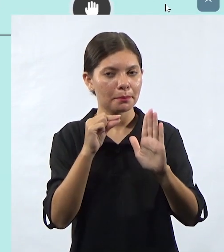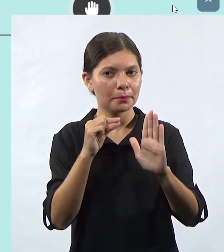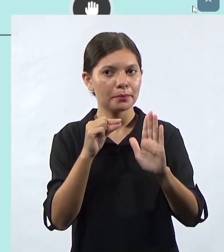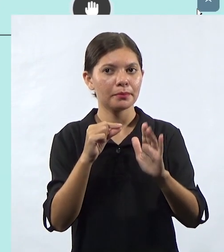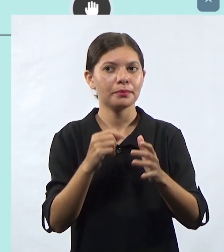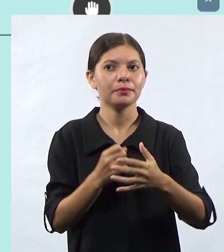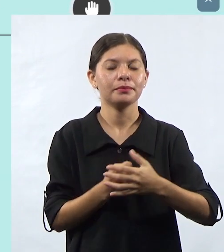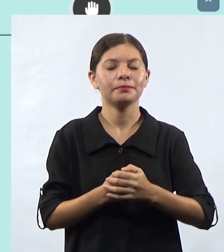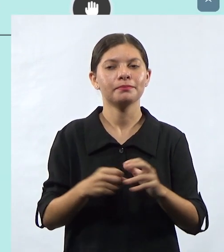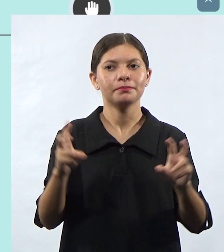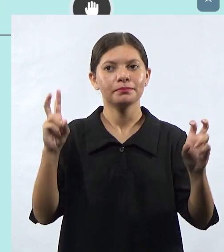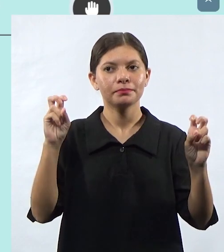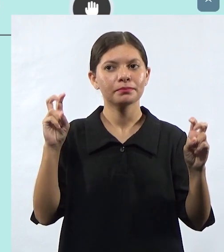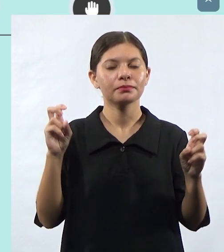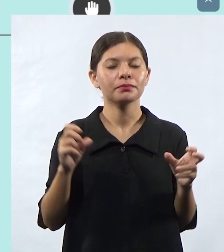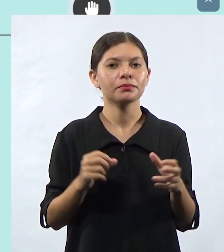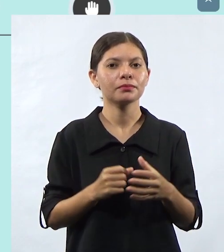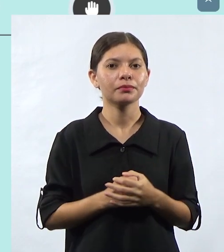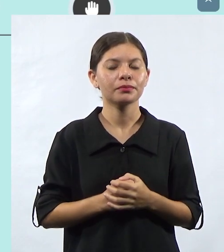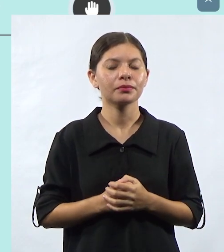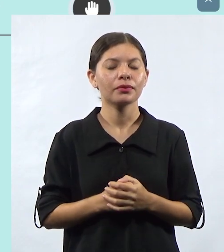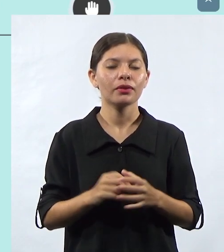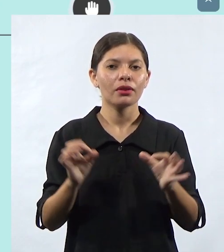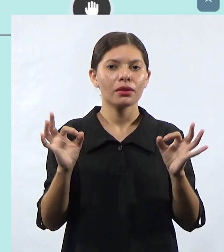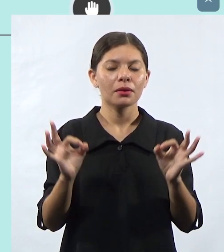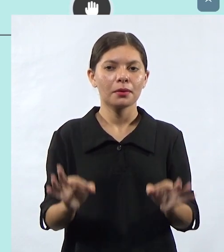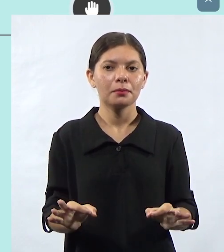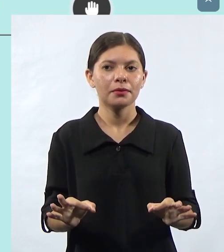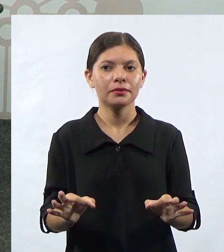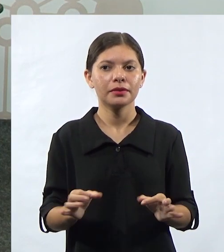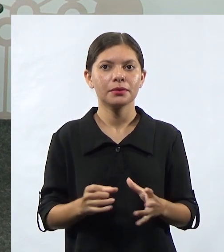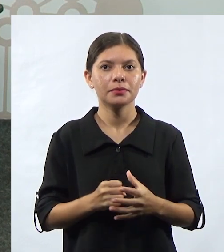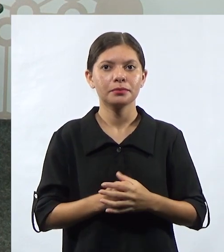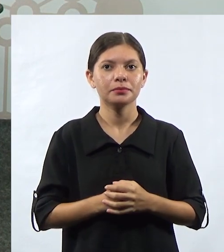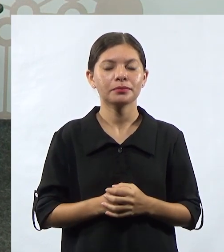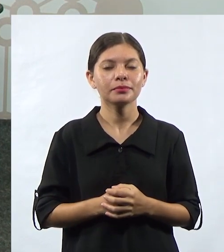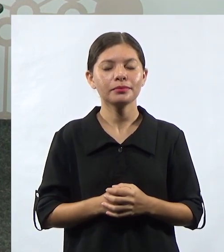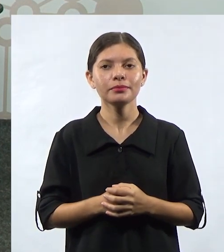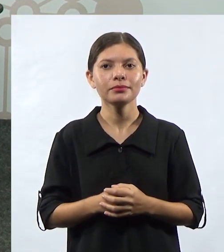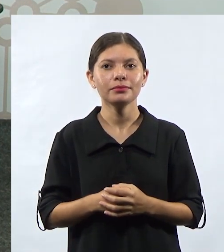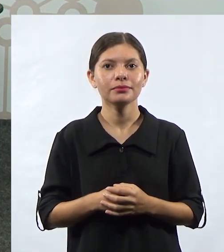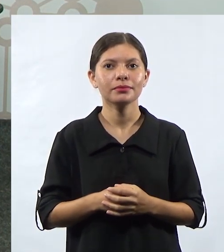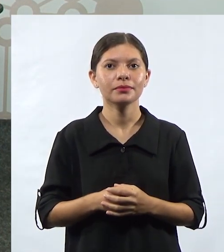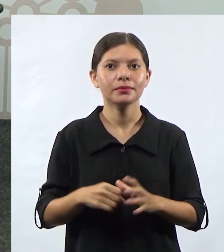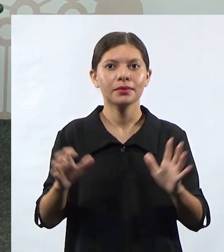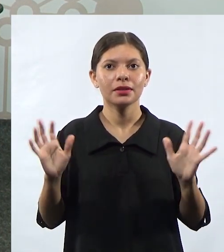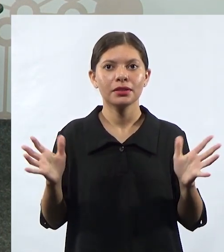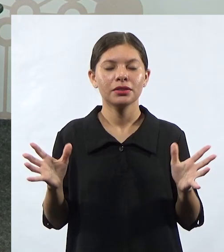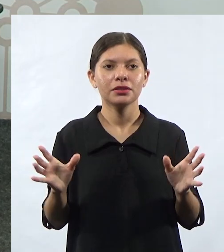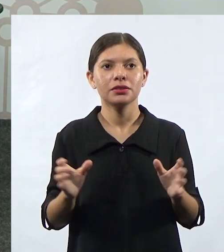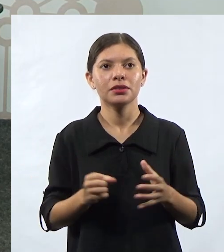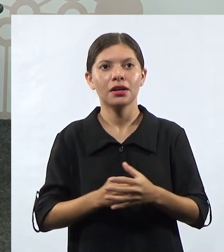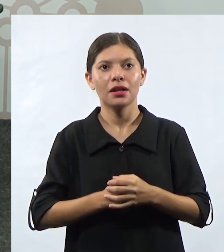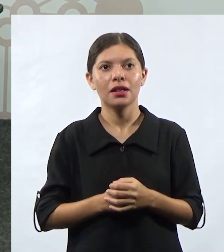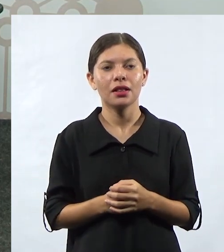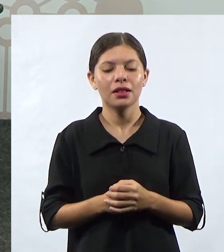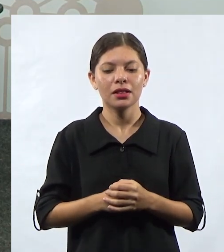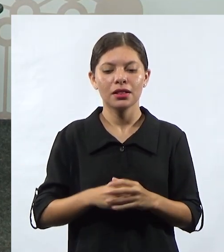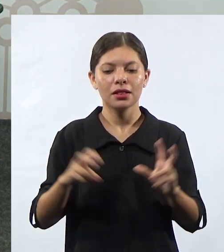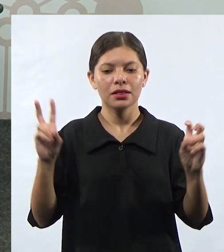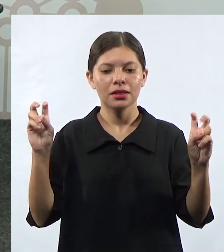seu título. Perfeito, professor. Então, já escolhi meu tema, já planejei minha